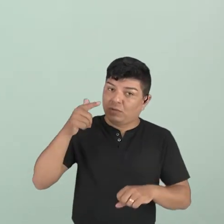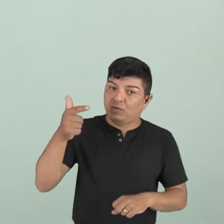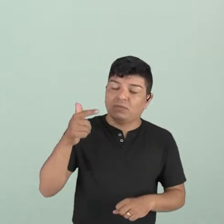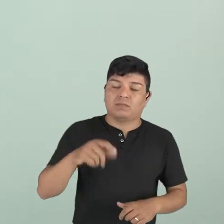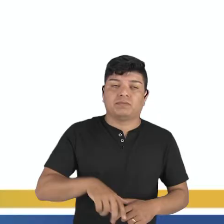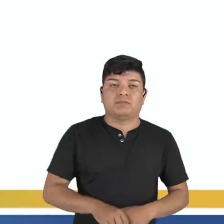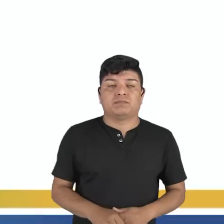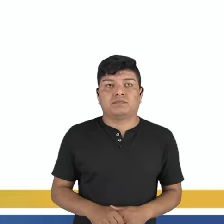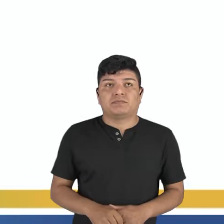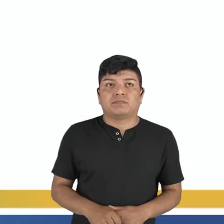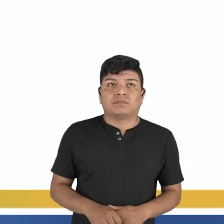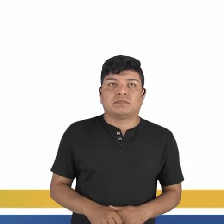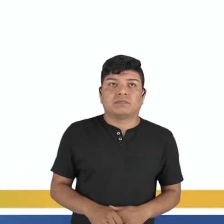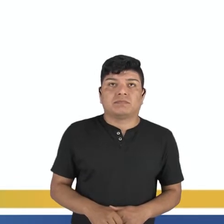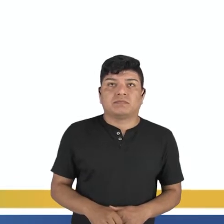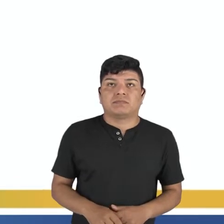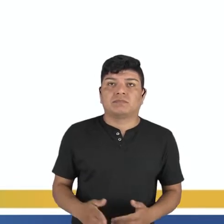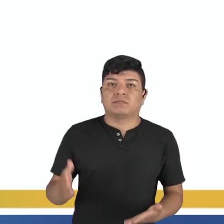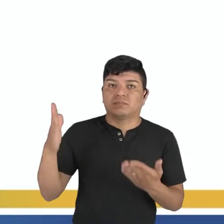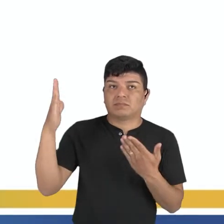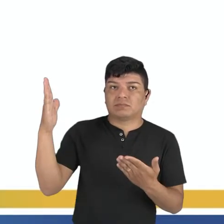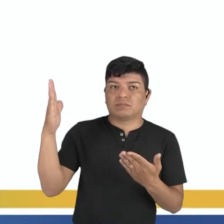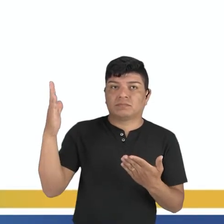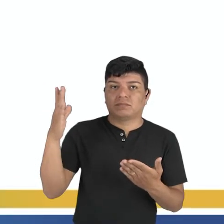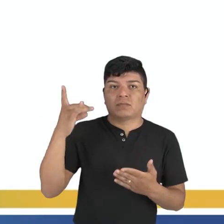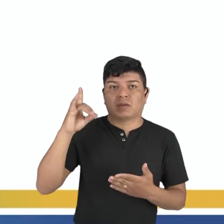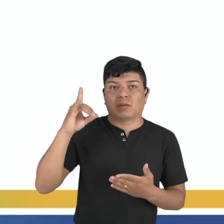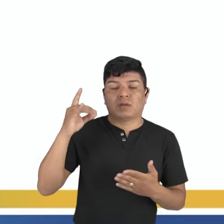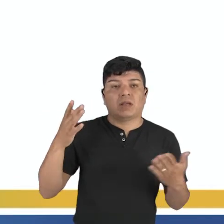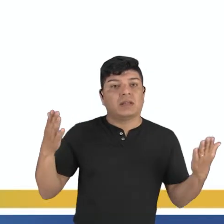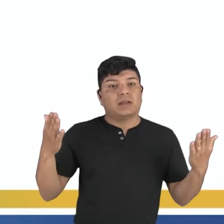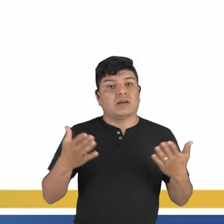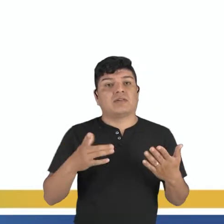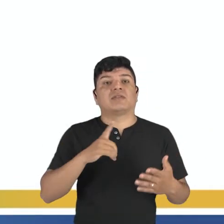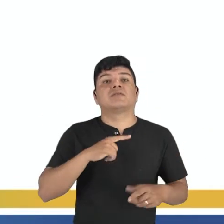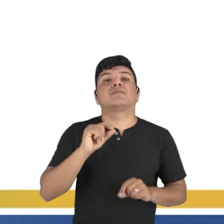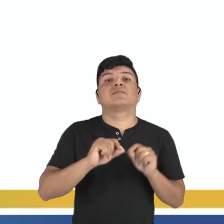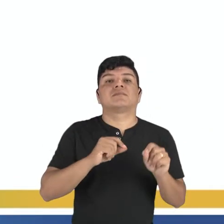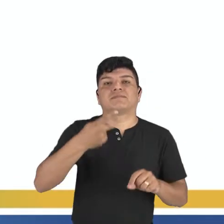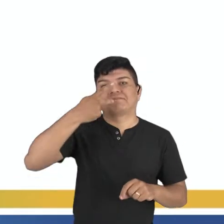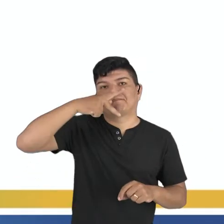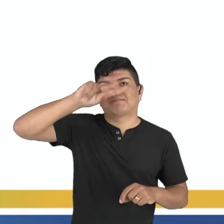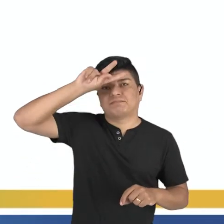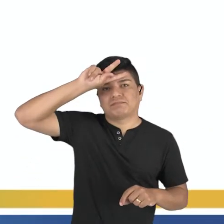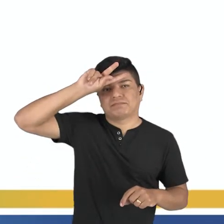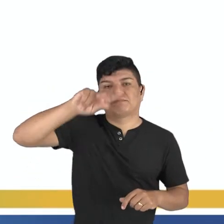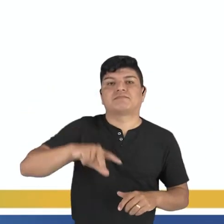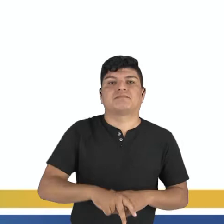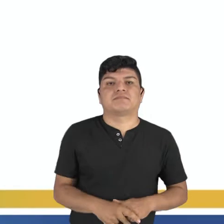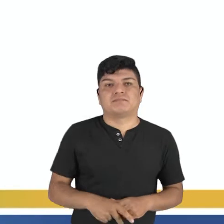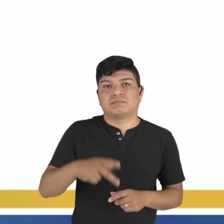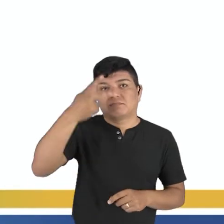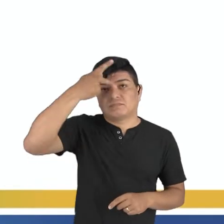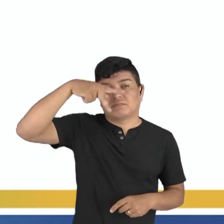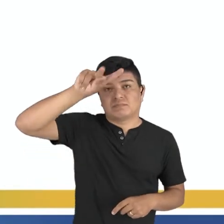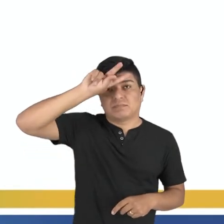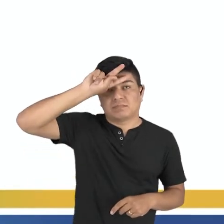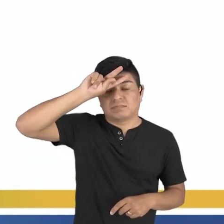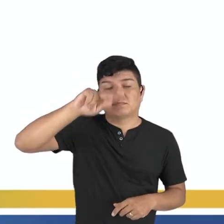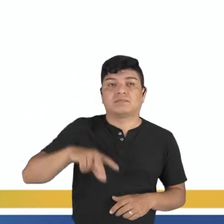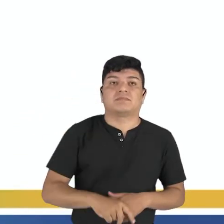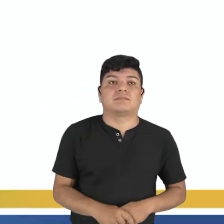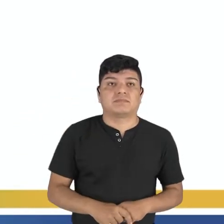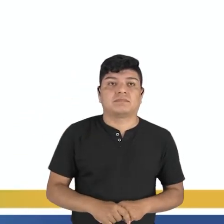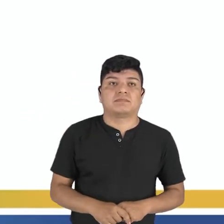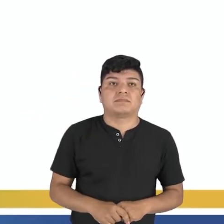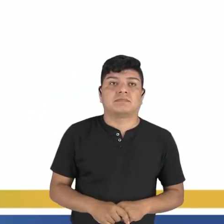tá? Aí, né, estávamos falando da Bolívia, temos também Peru. Peru. E